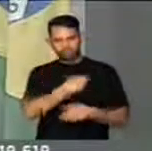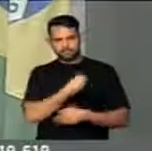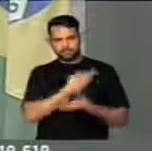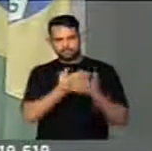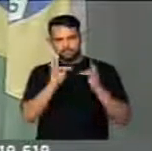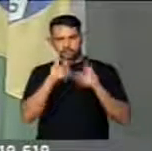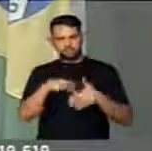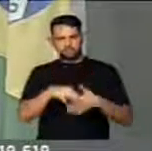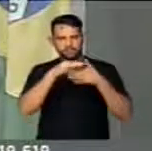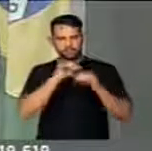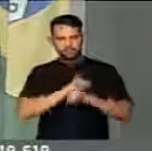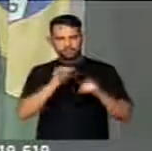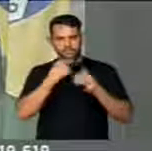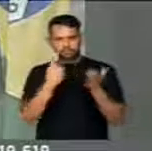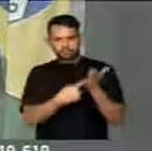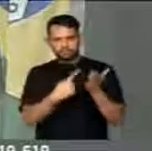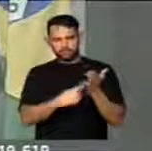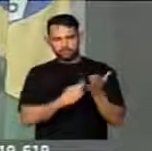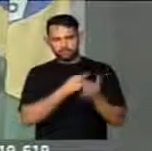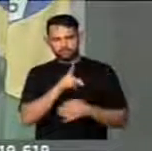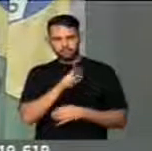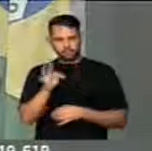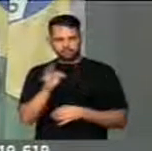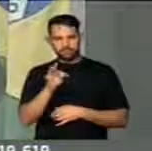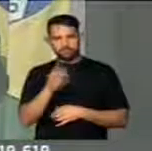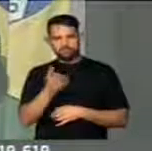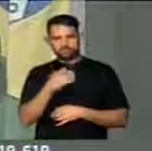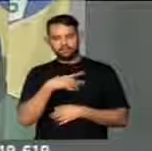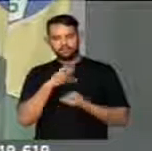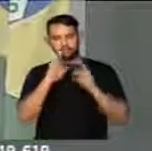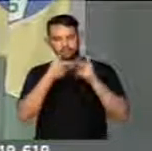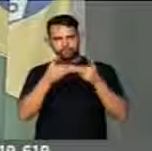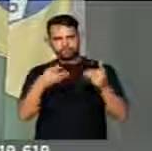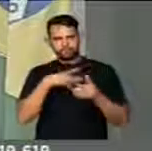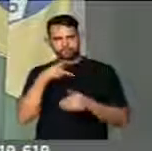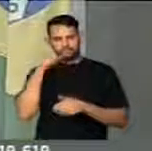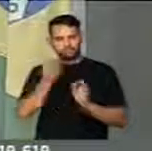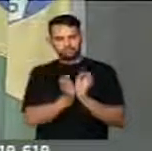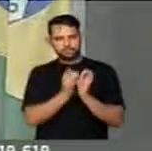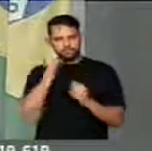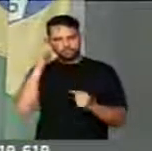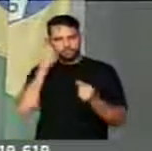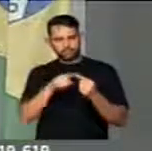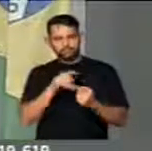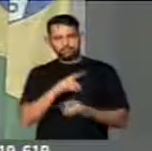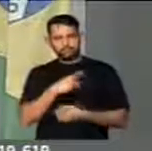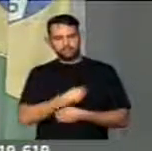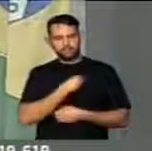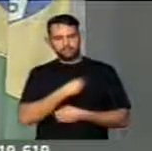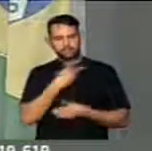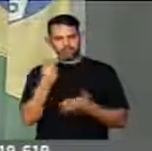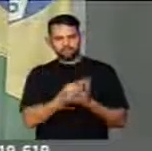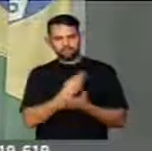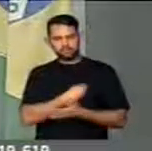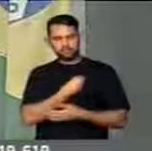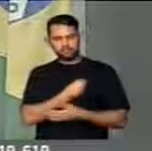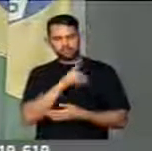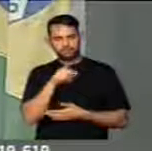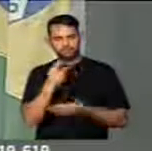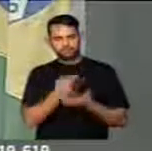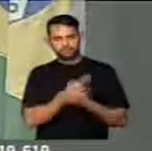razão. Foi feito que quando o crime doloso será julgado pelo tribunal de júri. Faço aqui a correção oral de acordo com o que